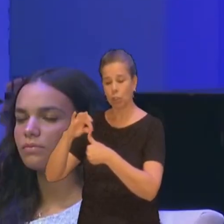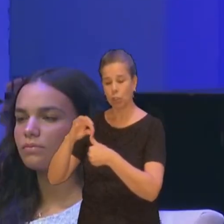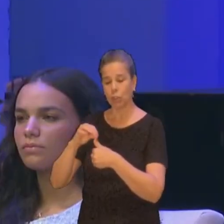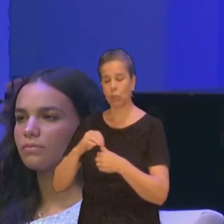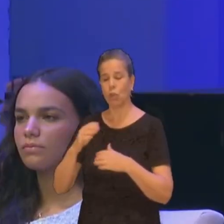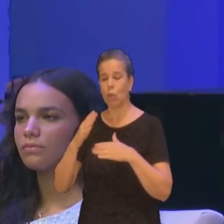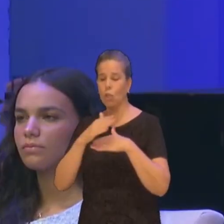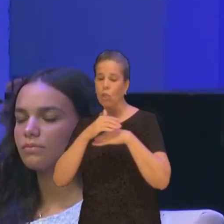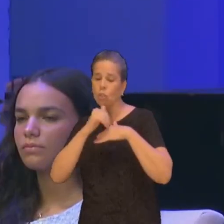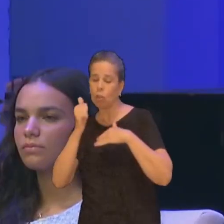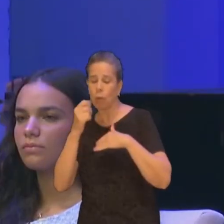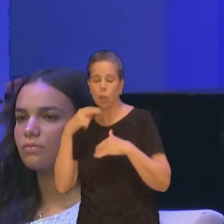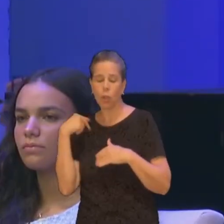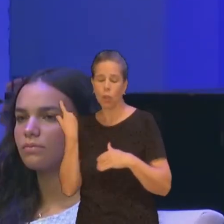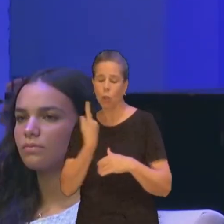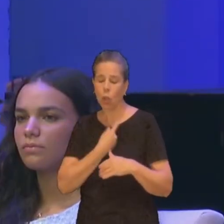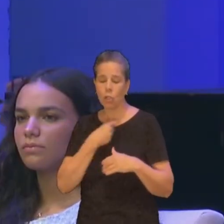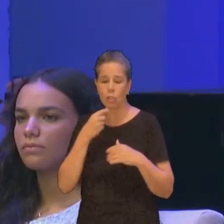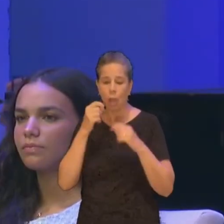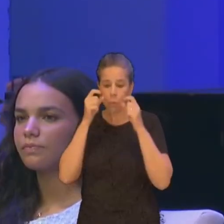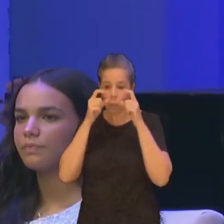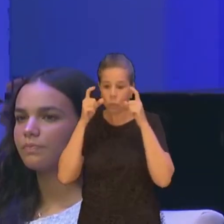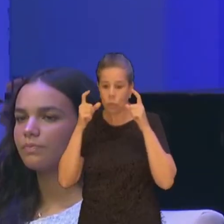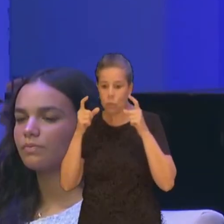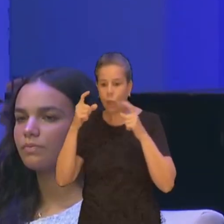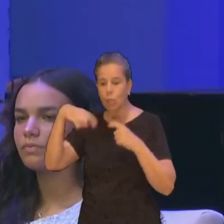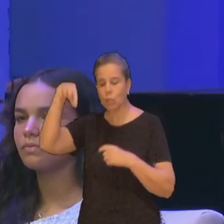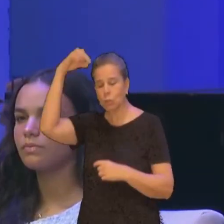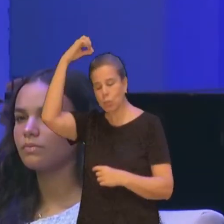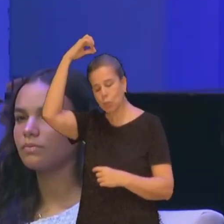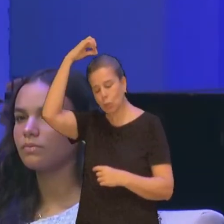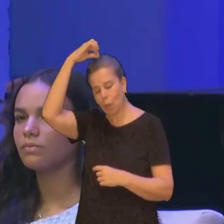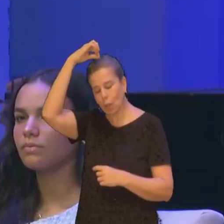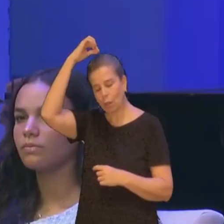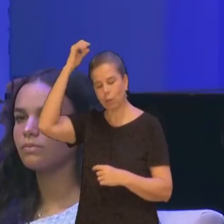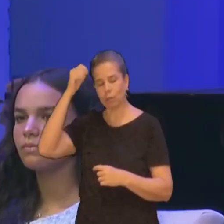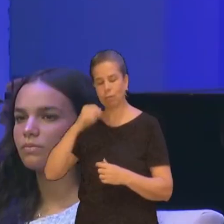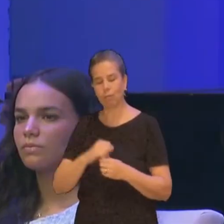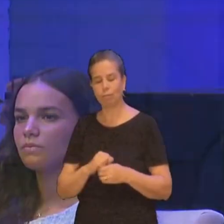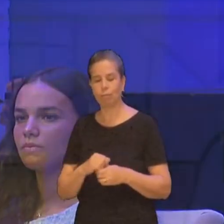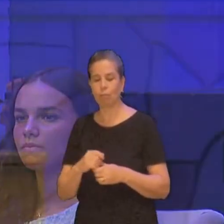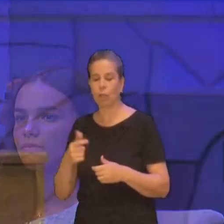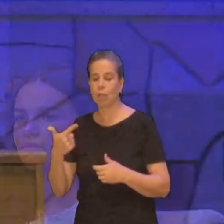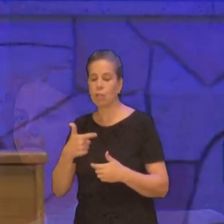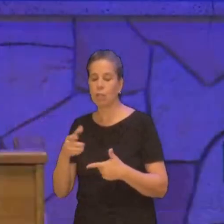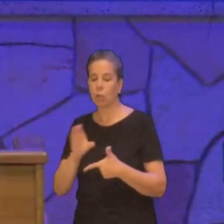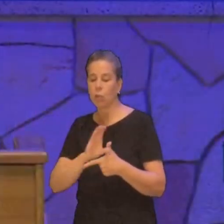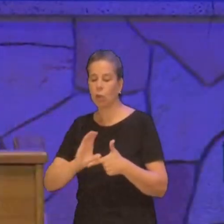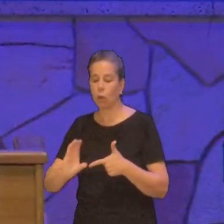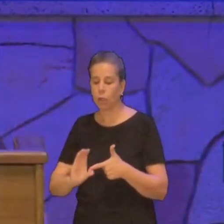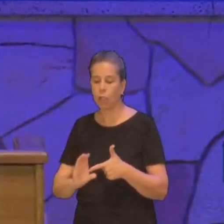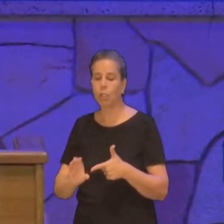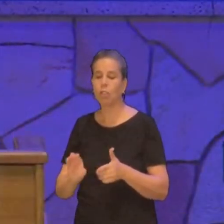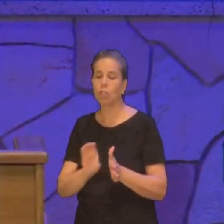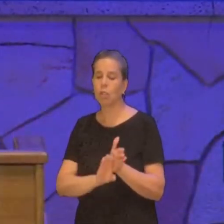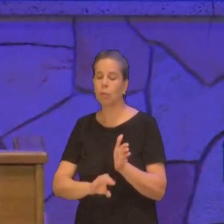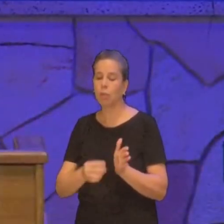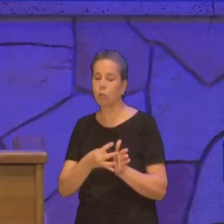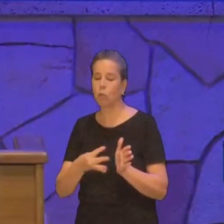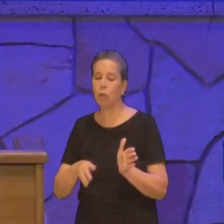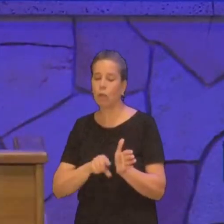é enxergar além das aparências. Em 2 Coríntios, no capítulo 4, verso 18,